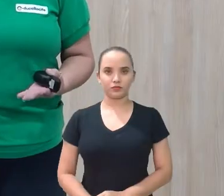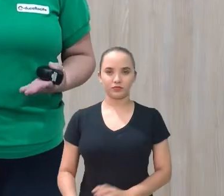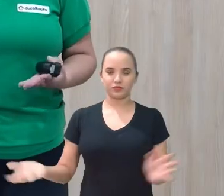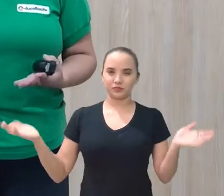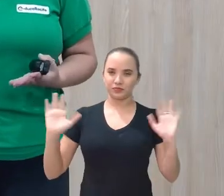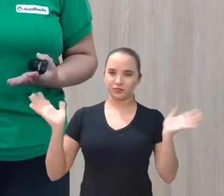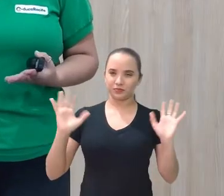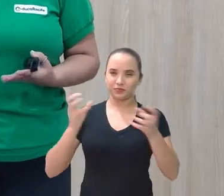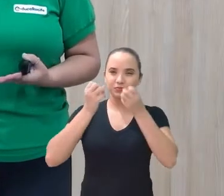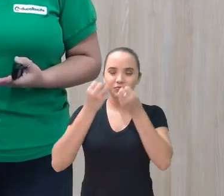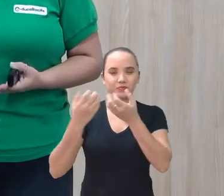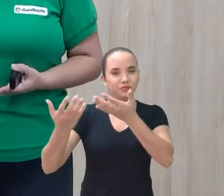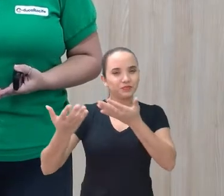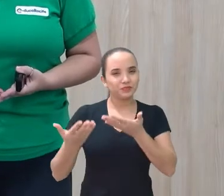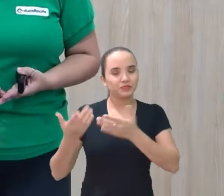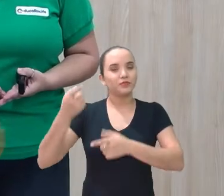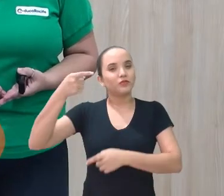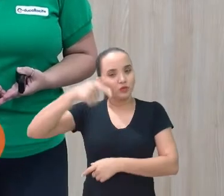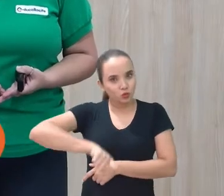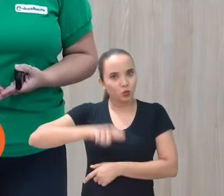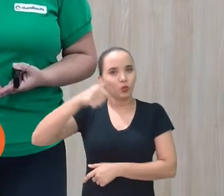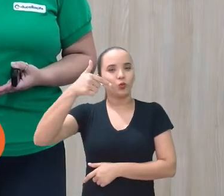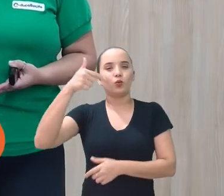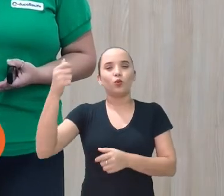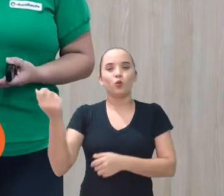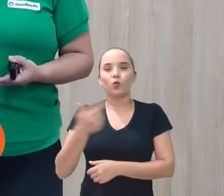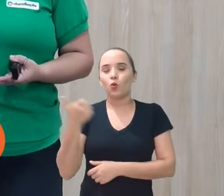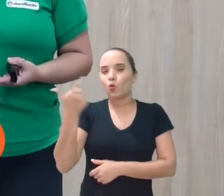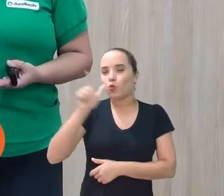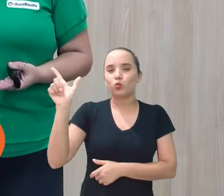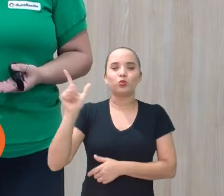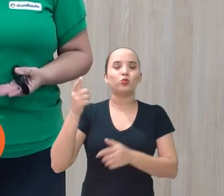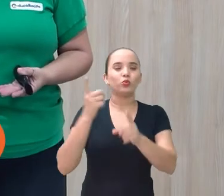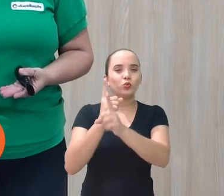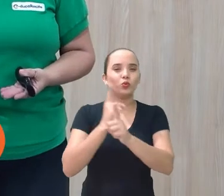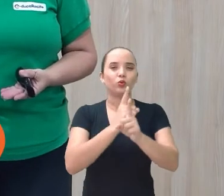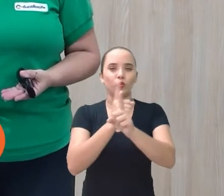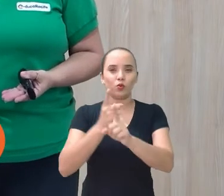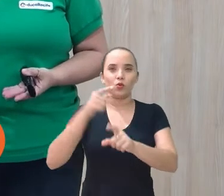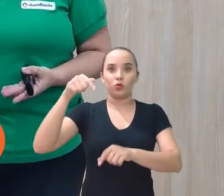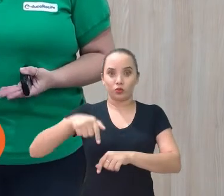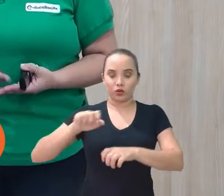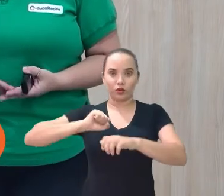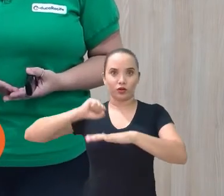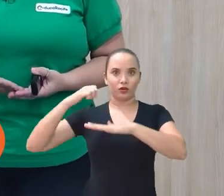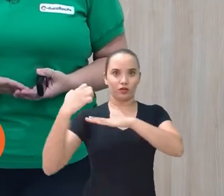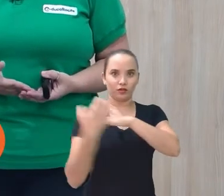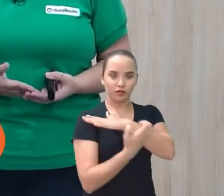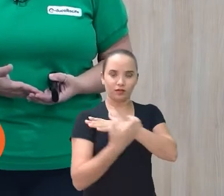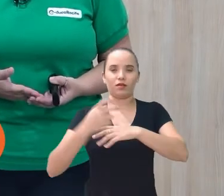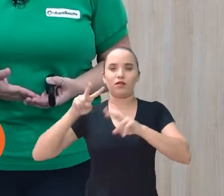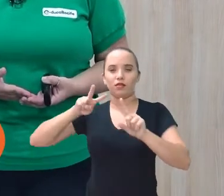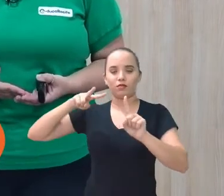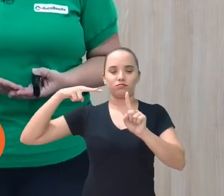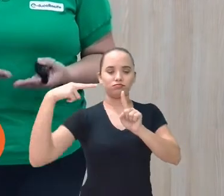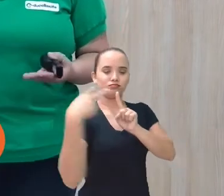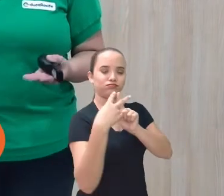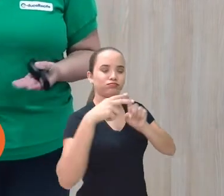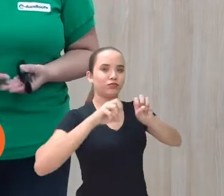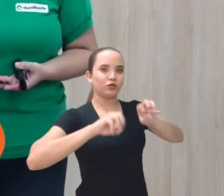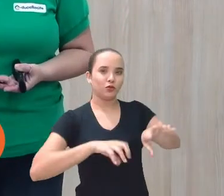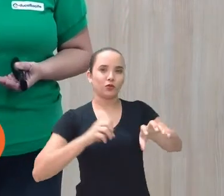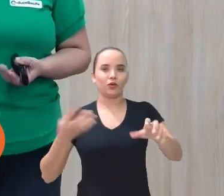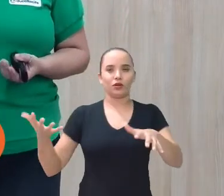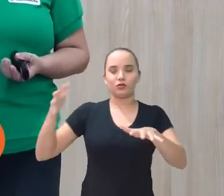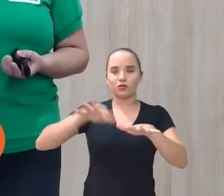Olá, seja bem-vindo a mais um encontro aqui na Educa Recife, na Educação Especial na Perspectiva da Educação Inclusiva. Meu